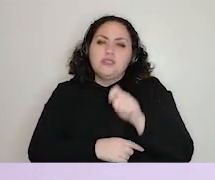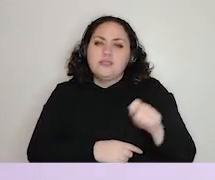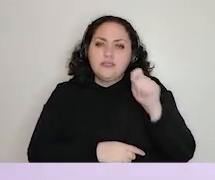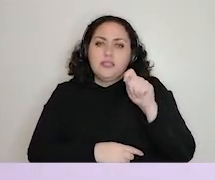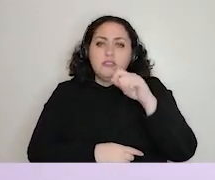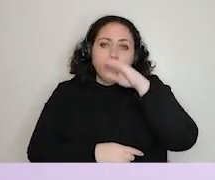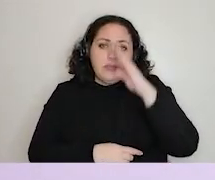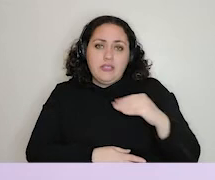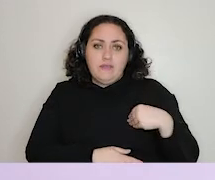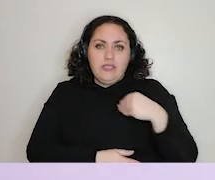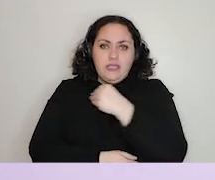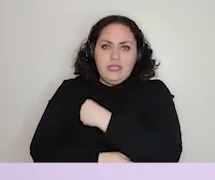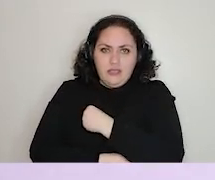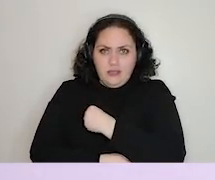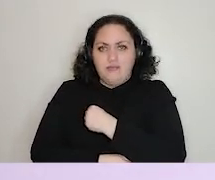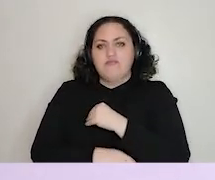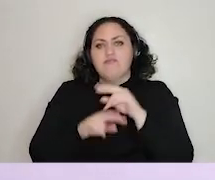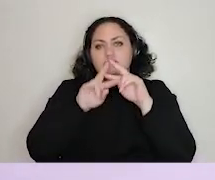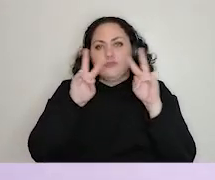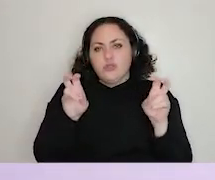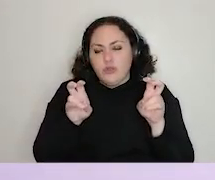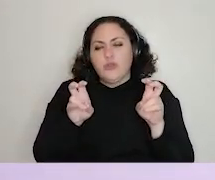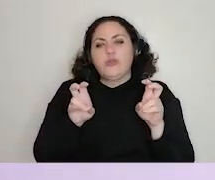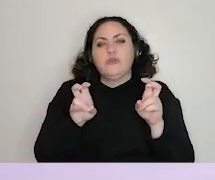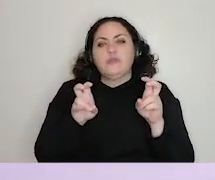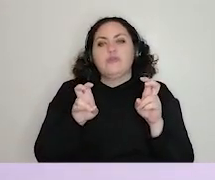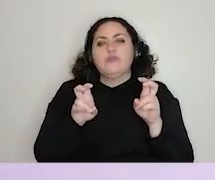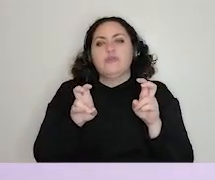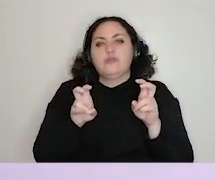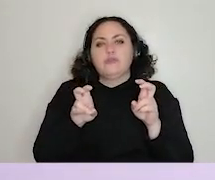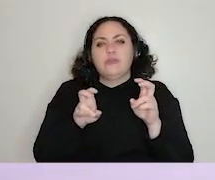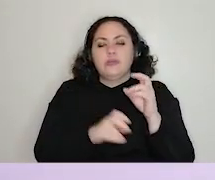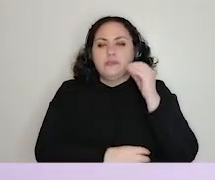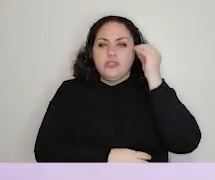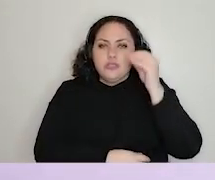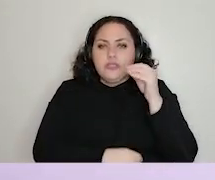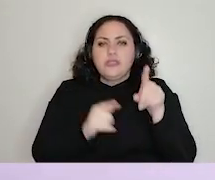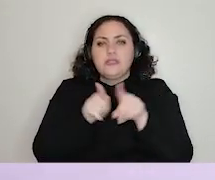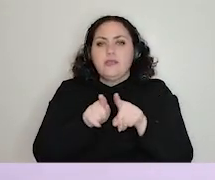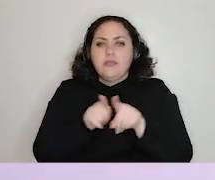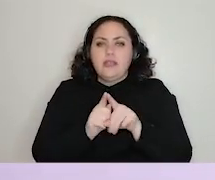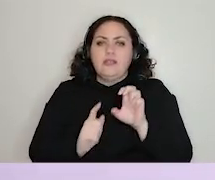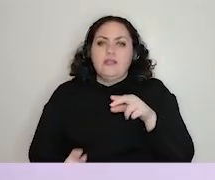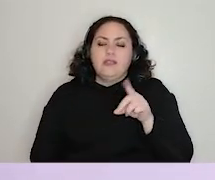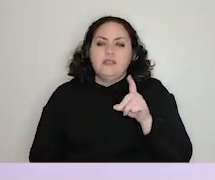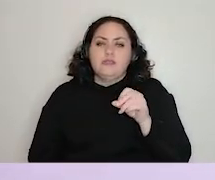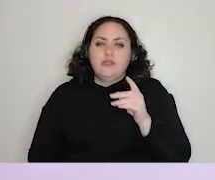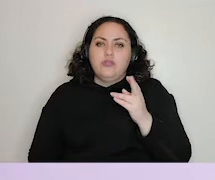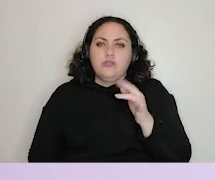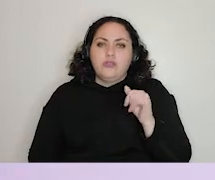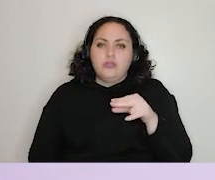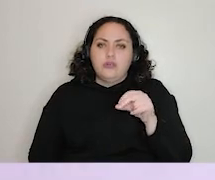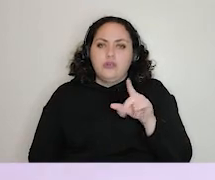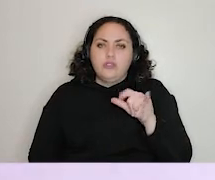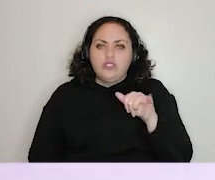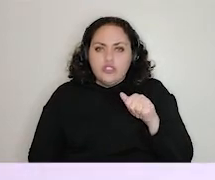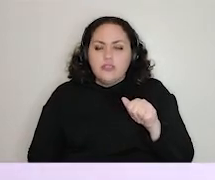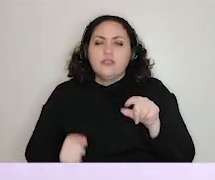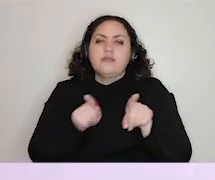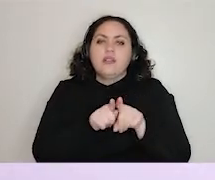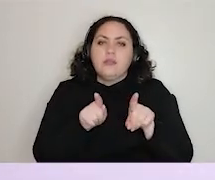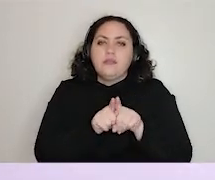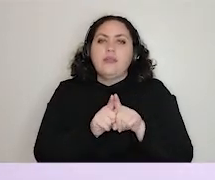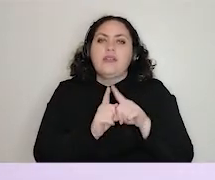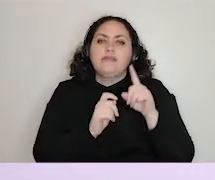Brasileira de Medicina de Família e Comunidade, da Sociedade Brasileira de Medicina de Endocrinologia e Metabologia,